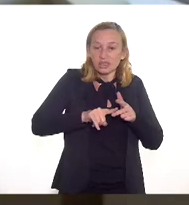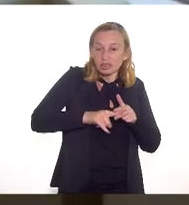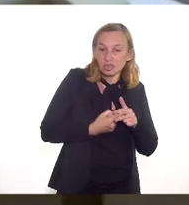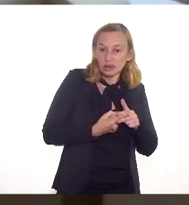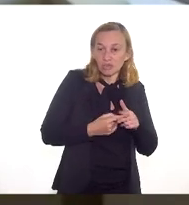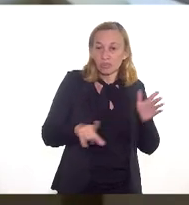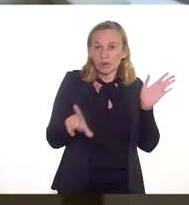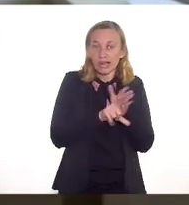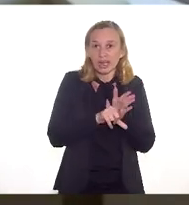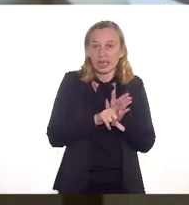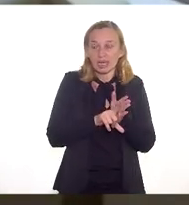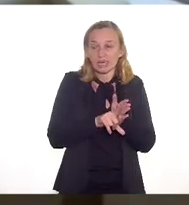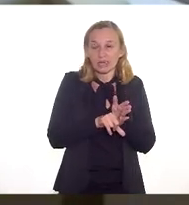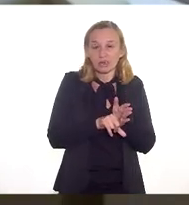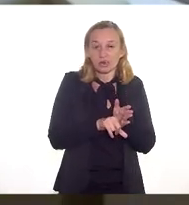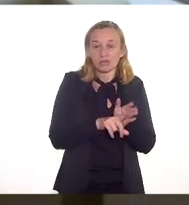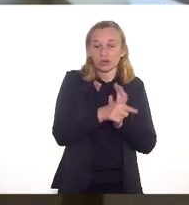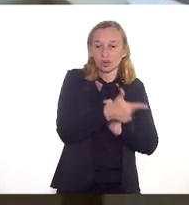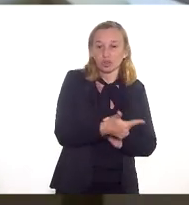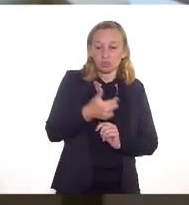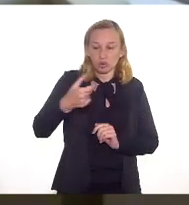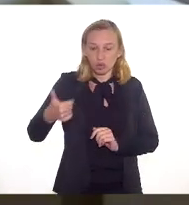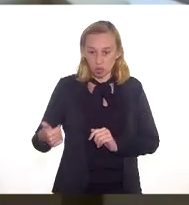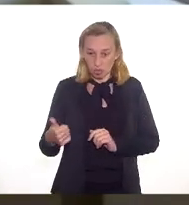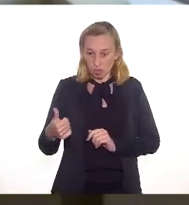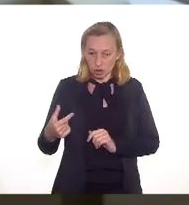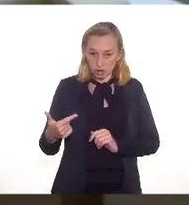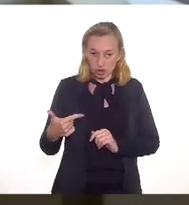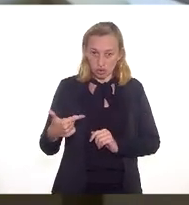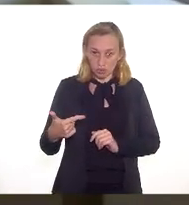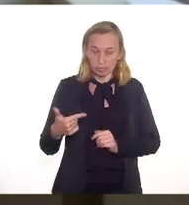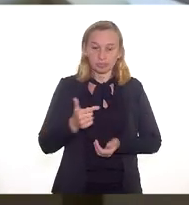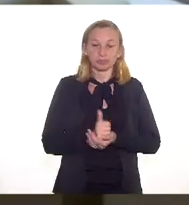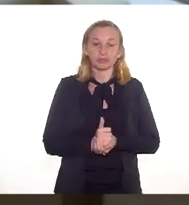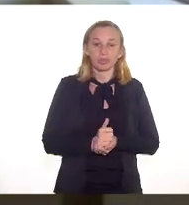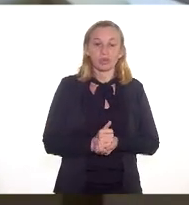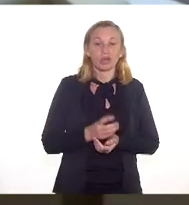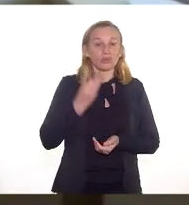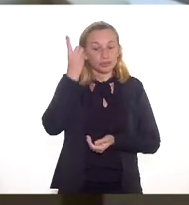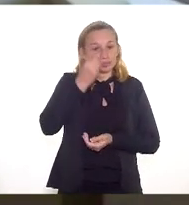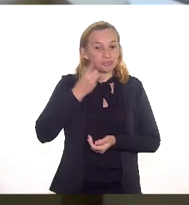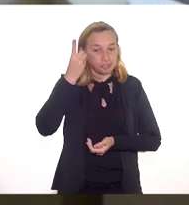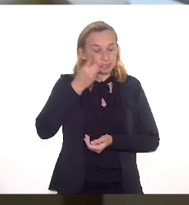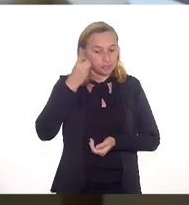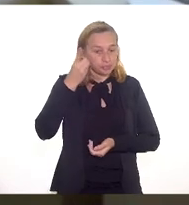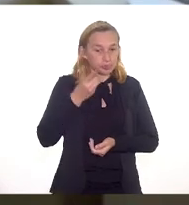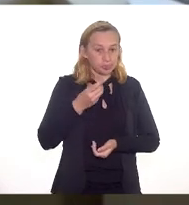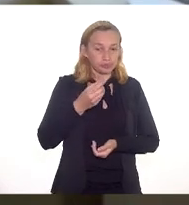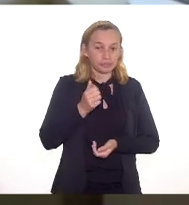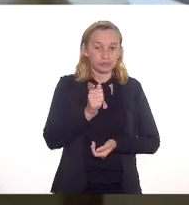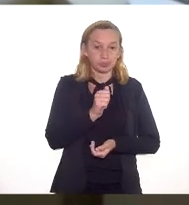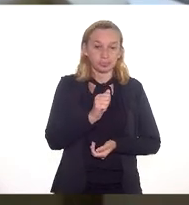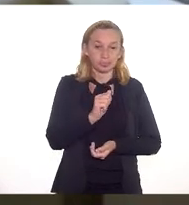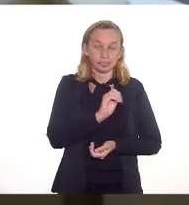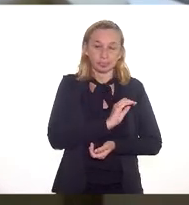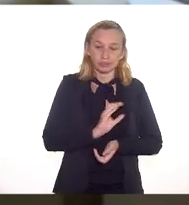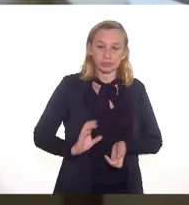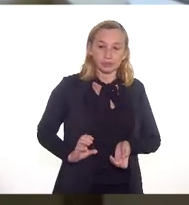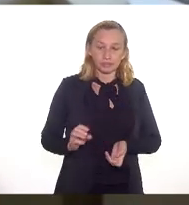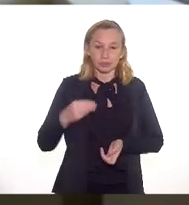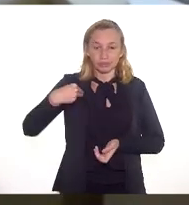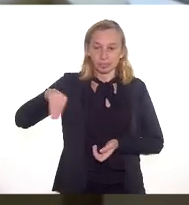de 2002, 3770. E os deputados Carlos Mink